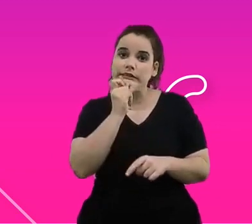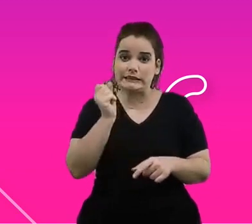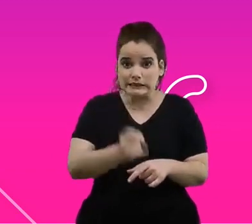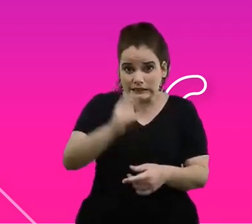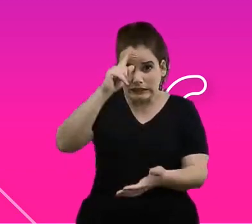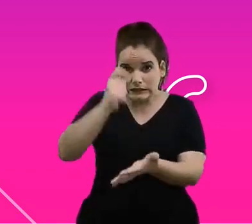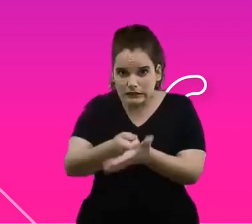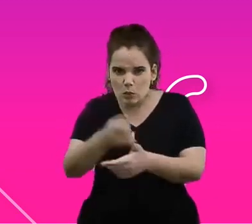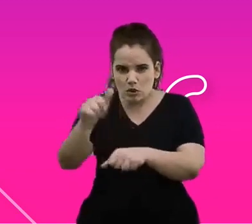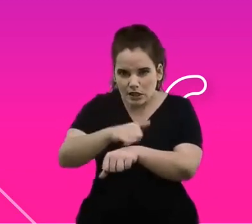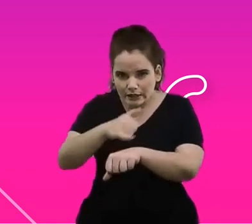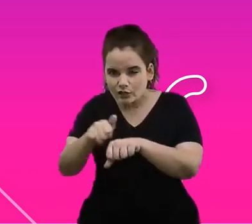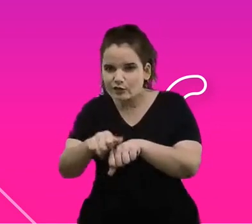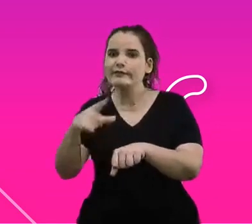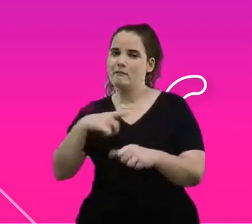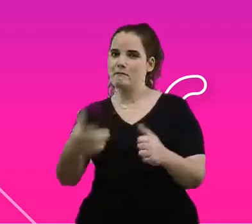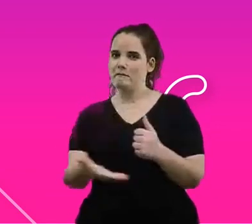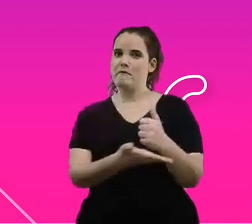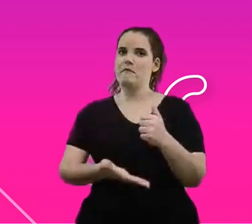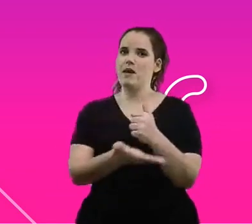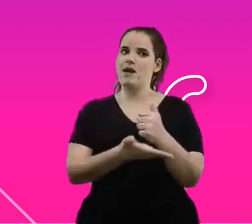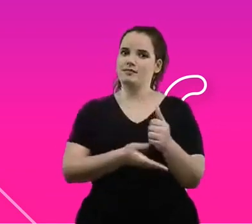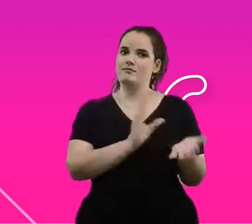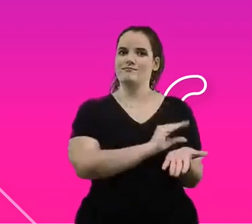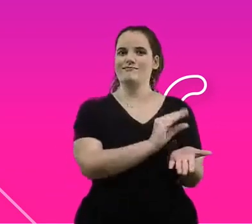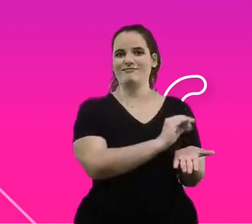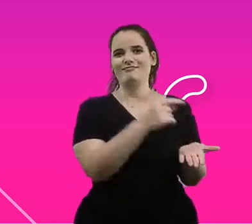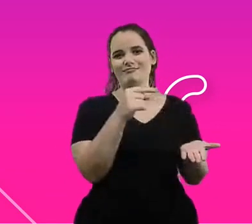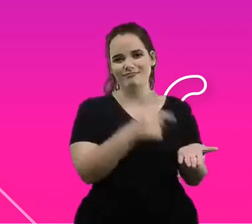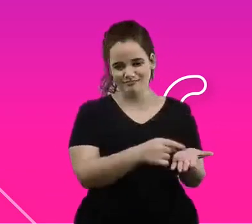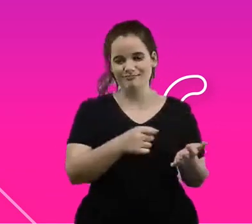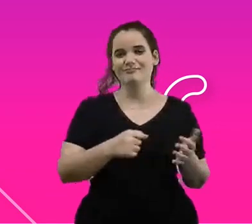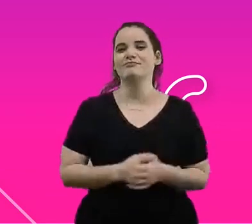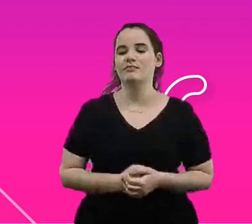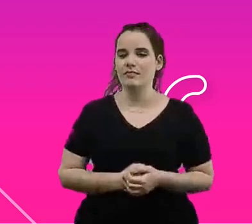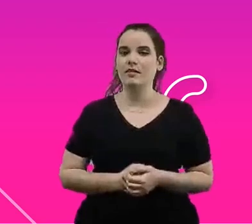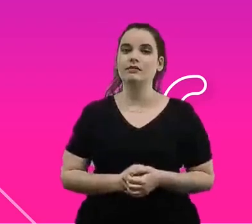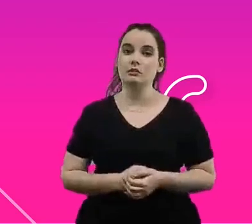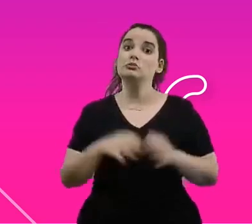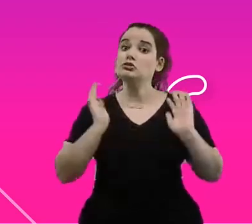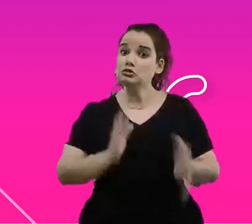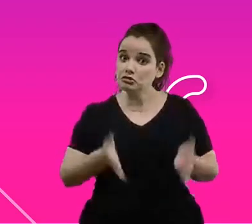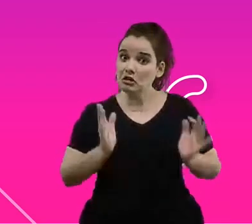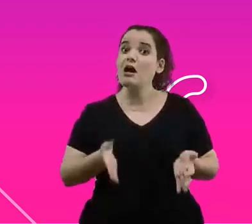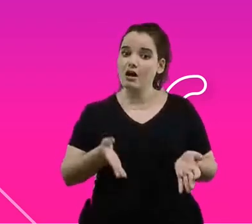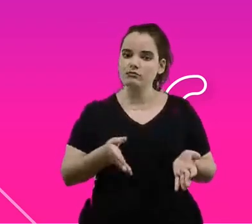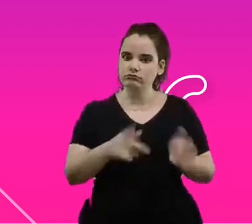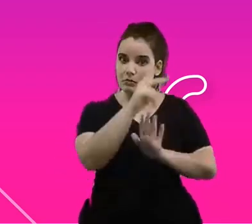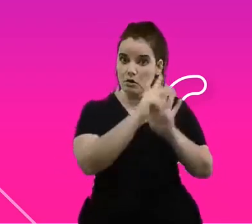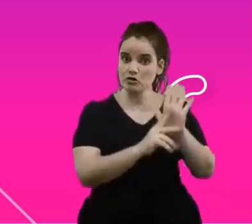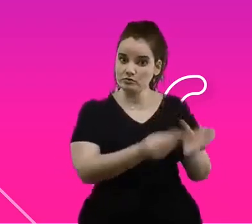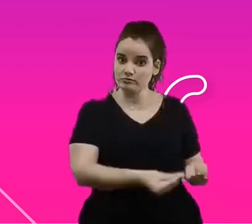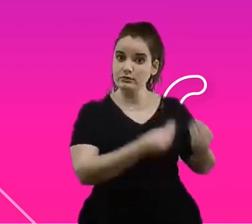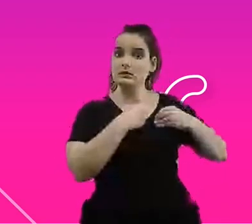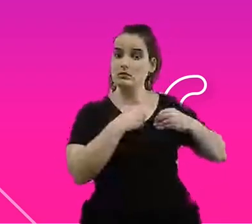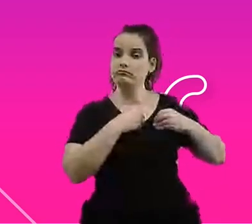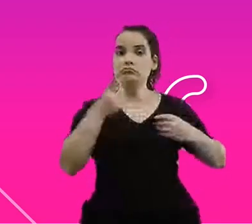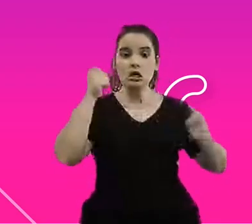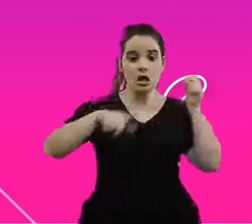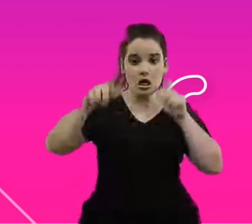para a gente. Até agora a gente já teve alguns ganhos, a CEPLAG está com um plano